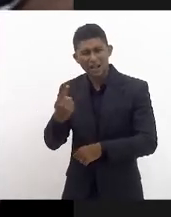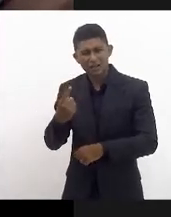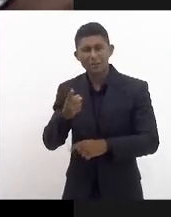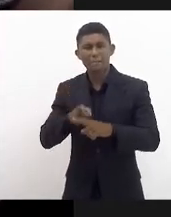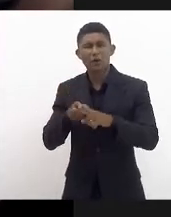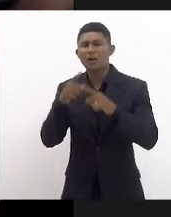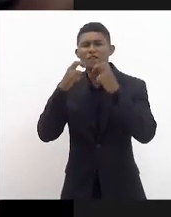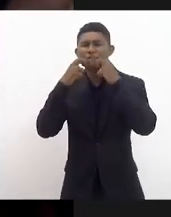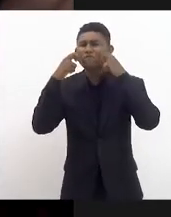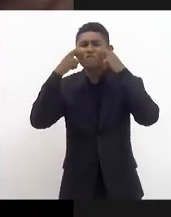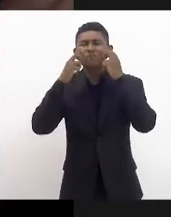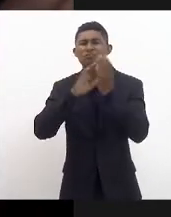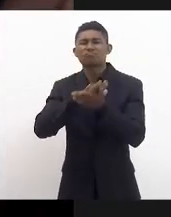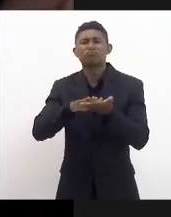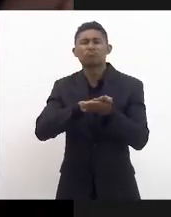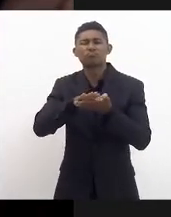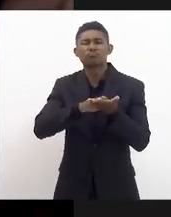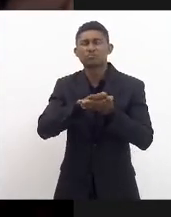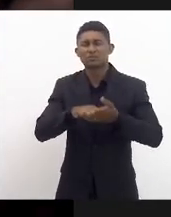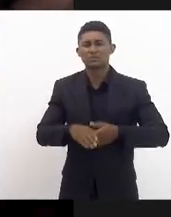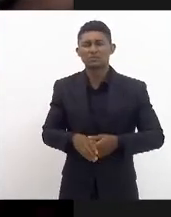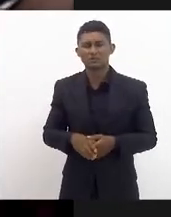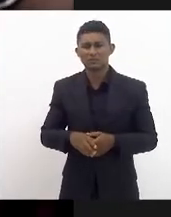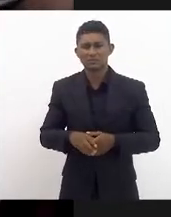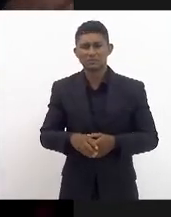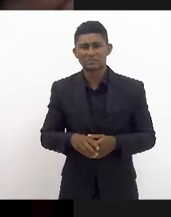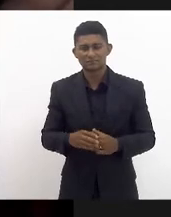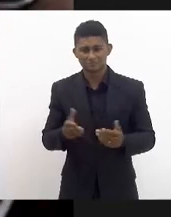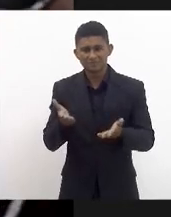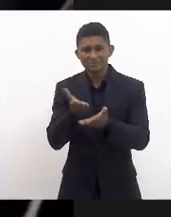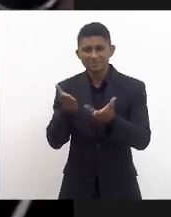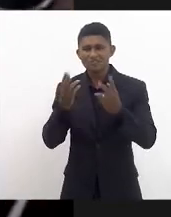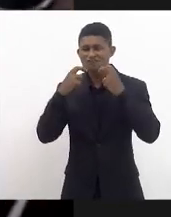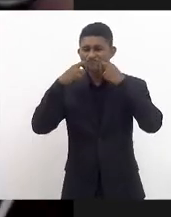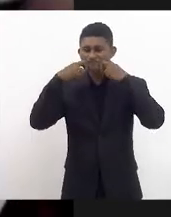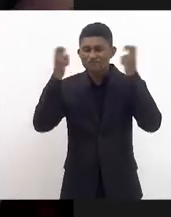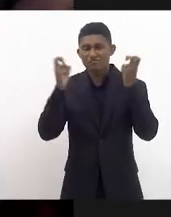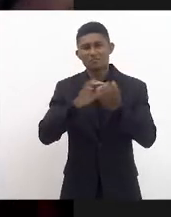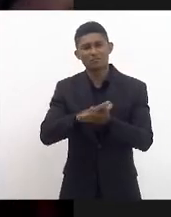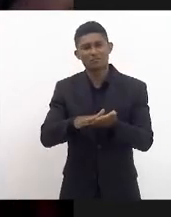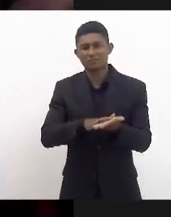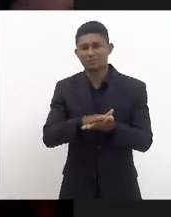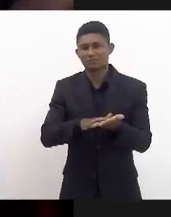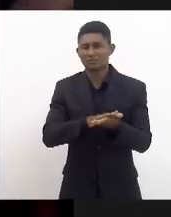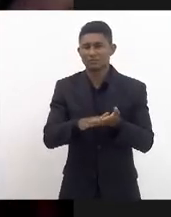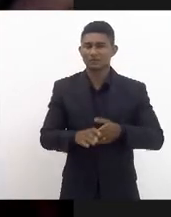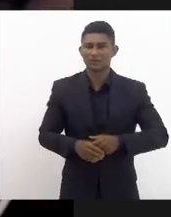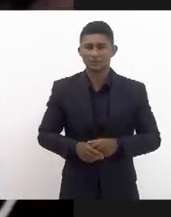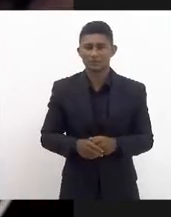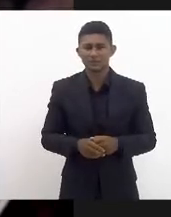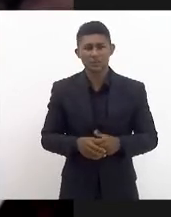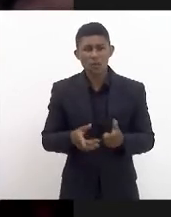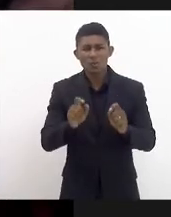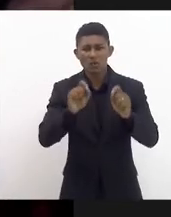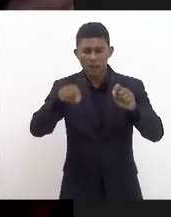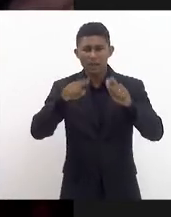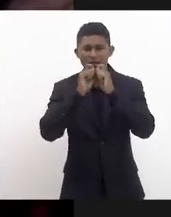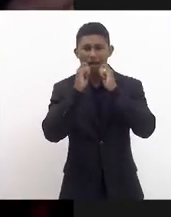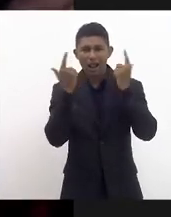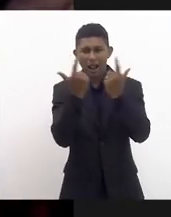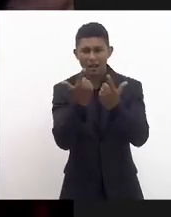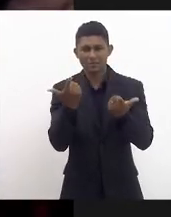têm vergonha de fazer isso. Não tem nenhum tipo de vergonha. Isso é o parlamento